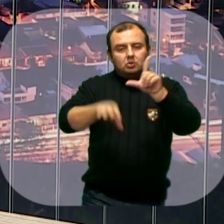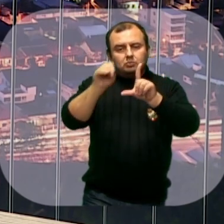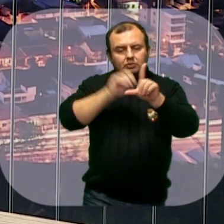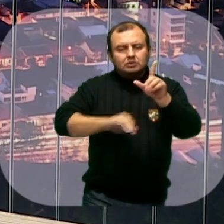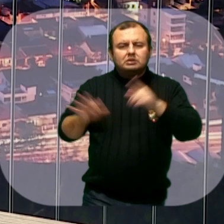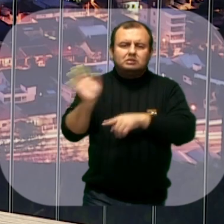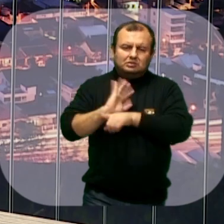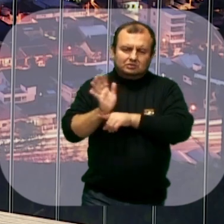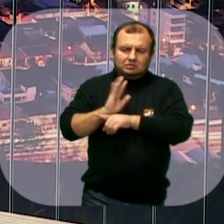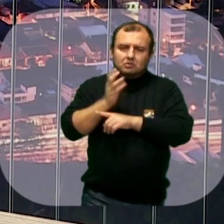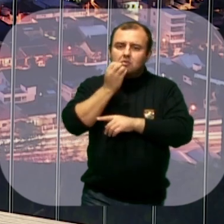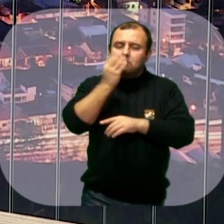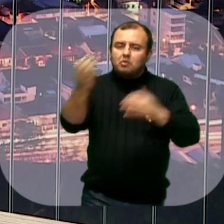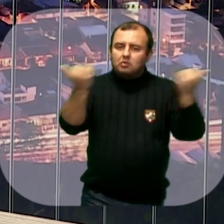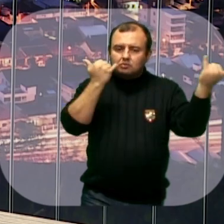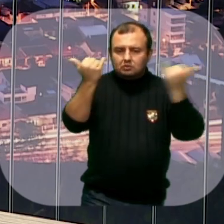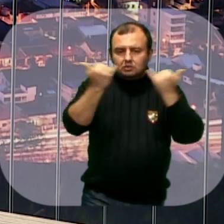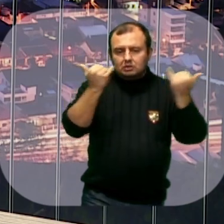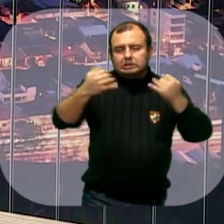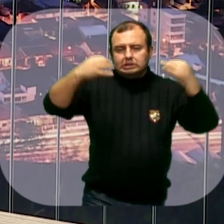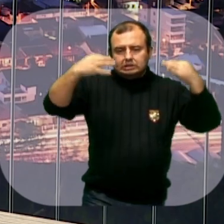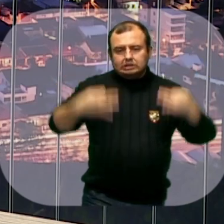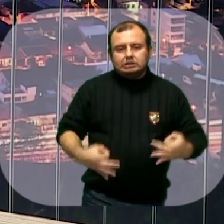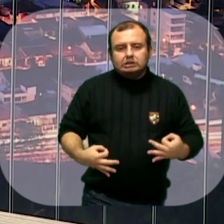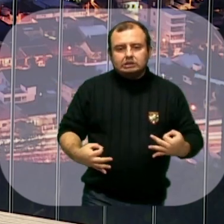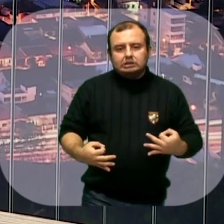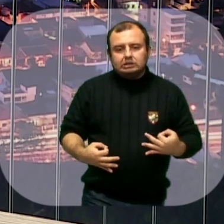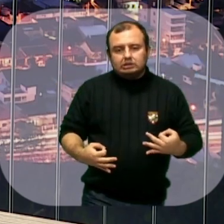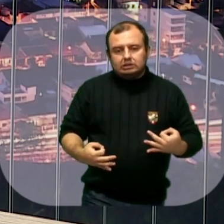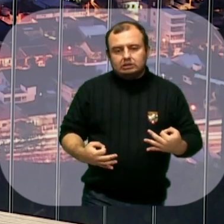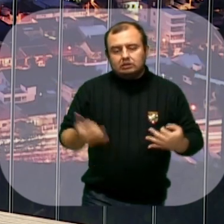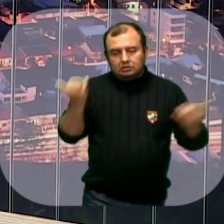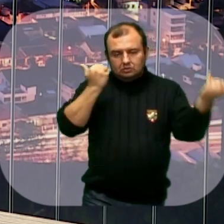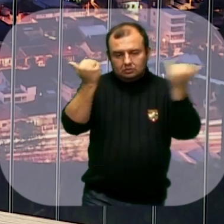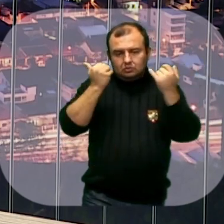esse vídeo. Faça a correta